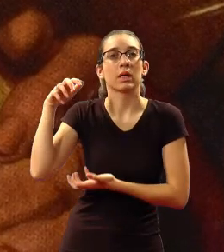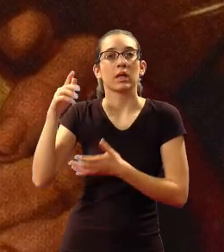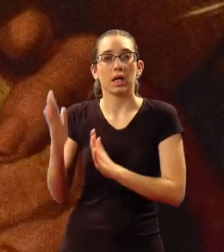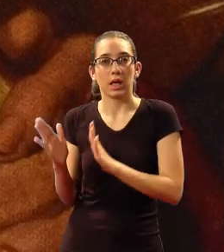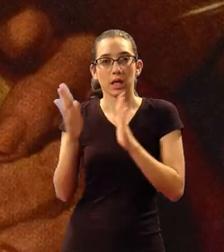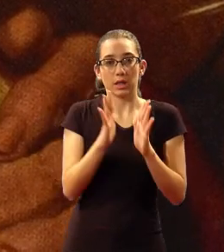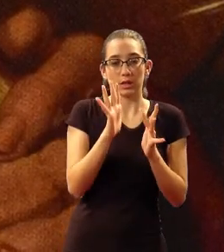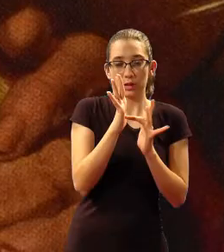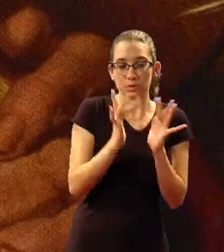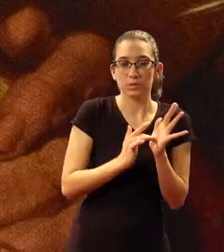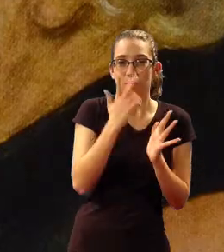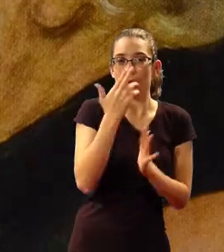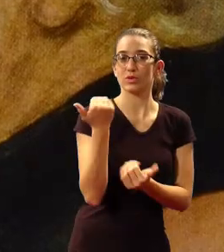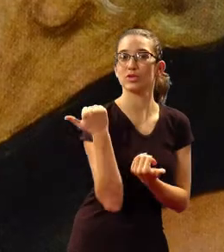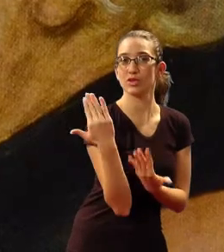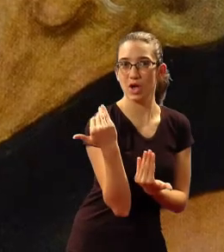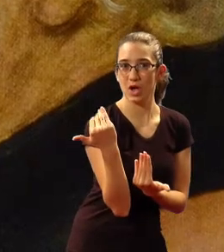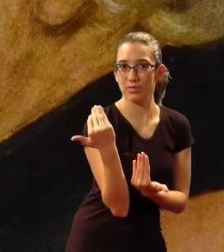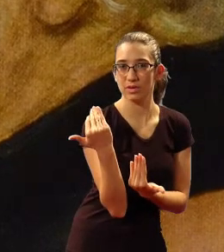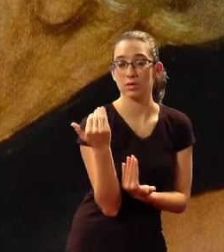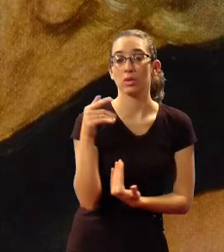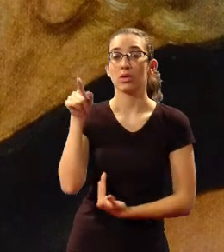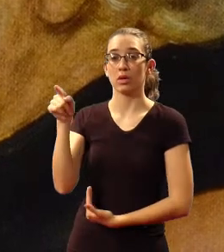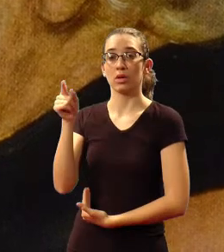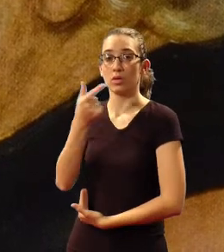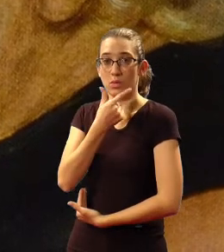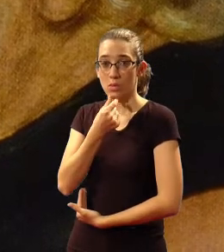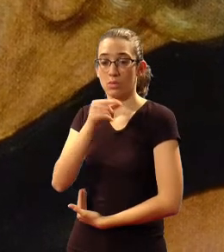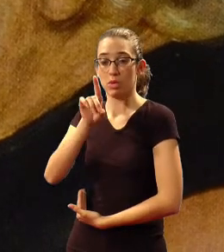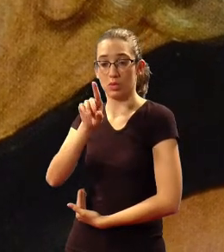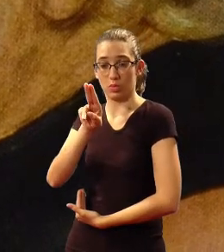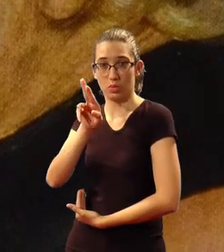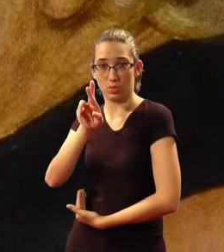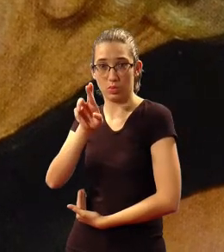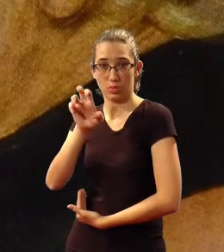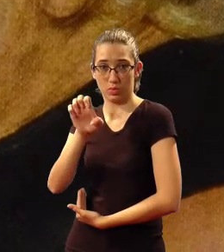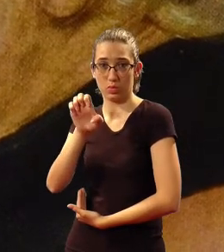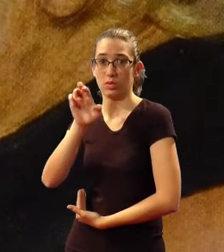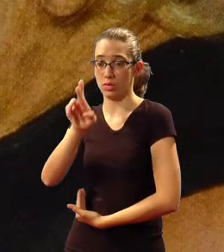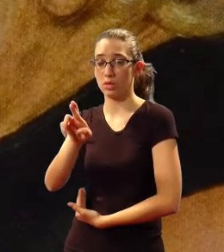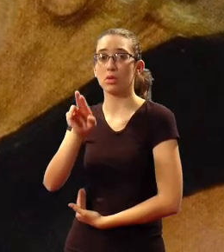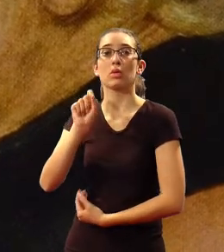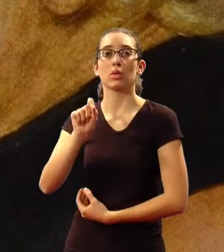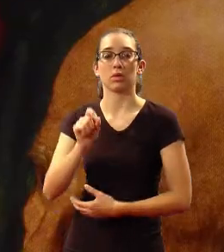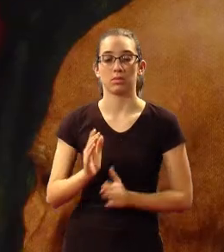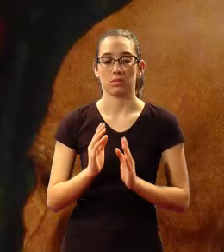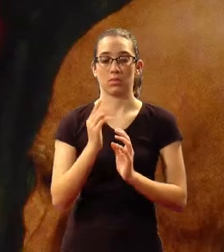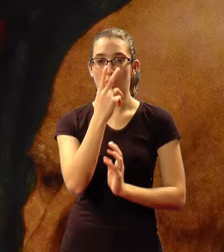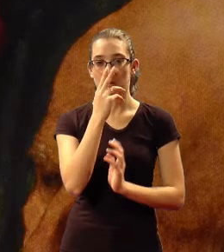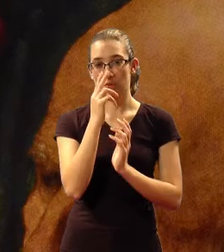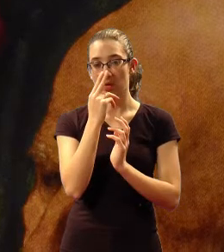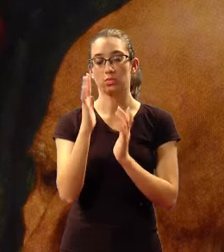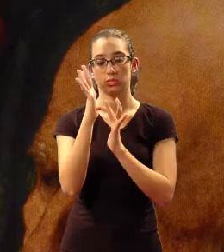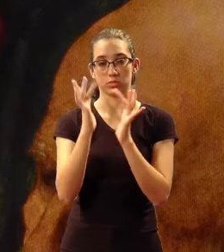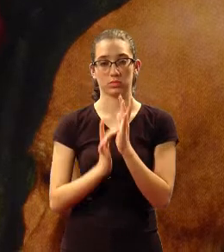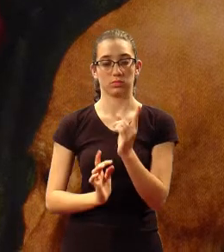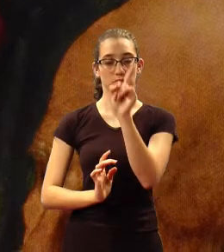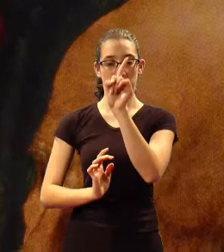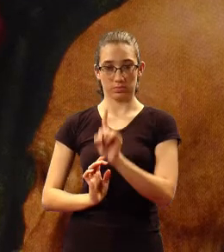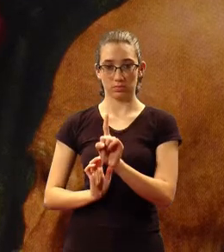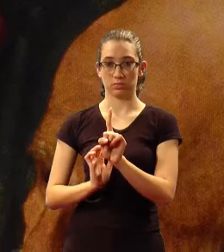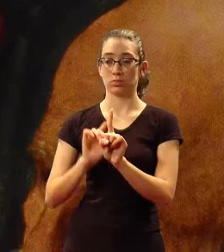da infância. Apesar de tudo, Dürer coloca, então, Jesus no centro do